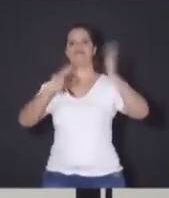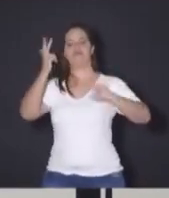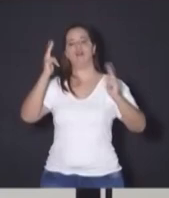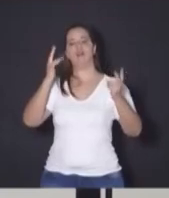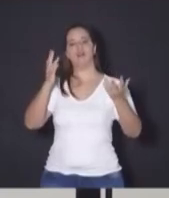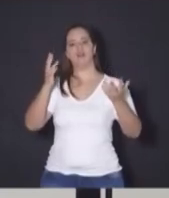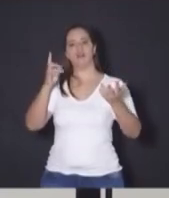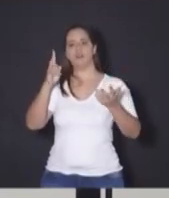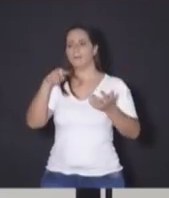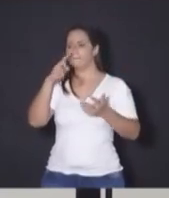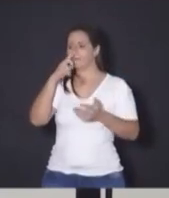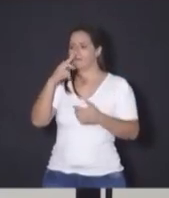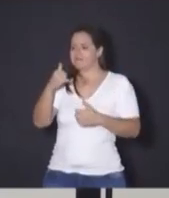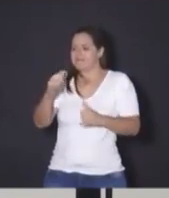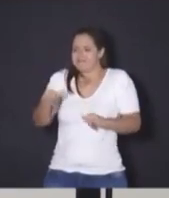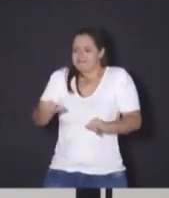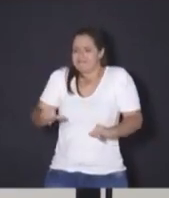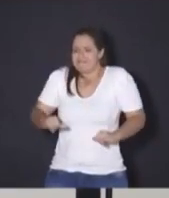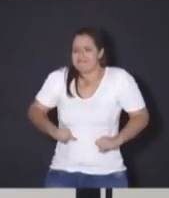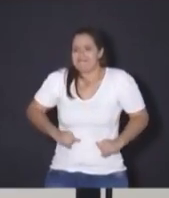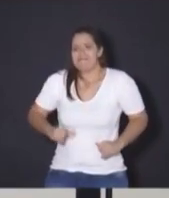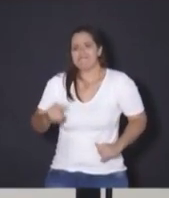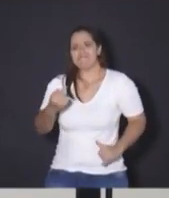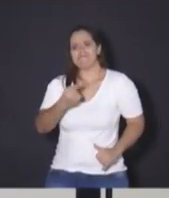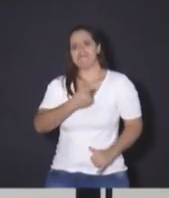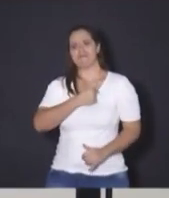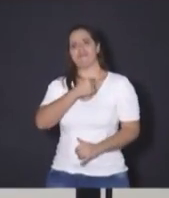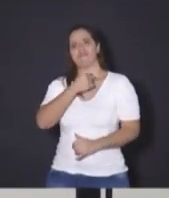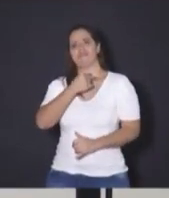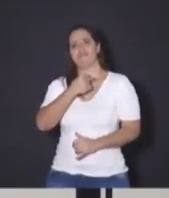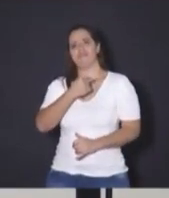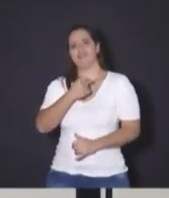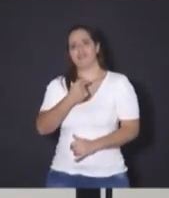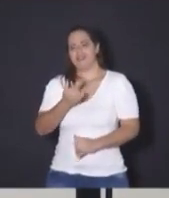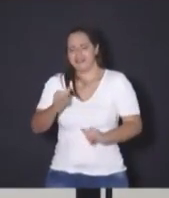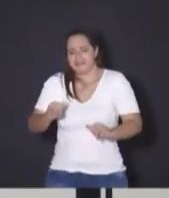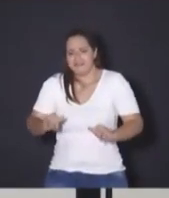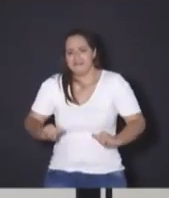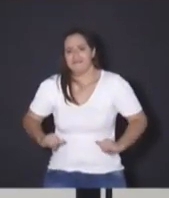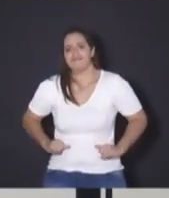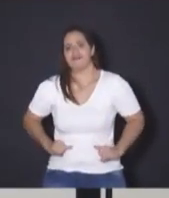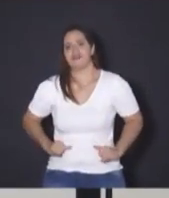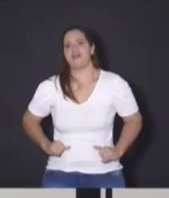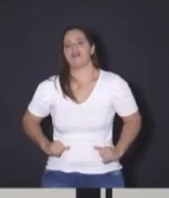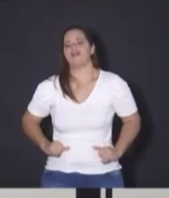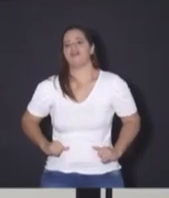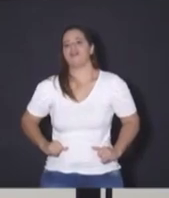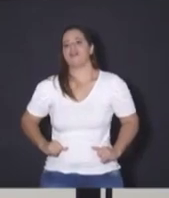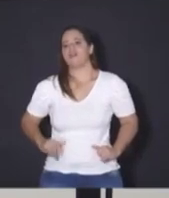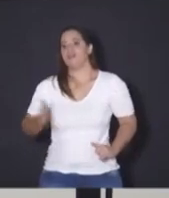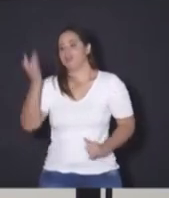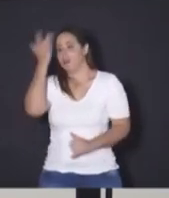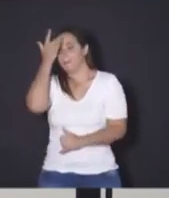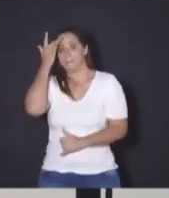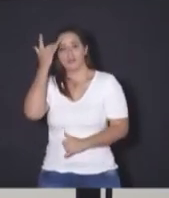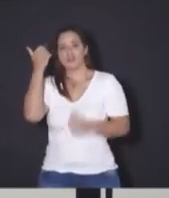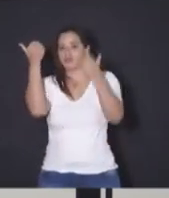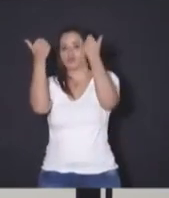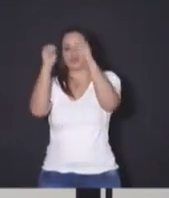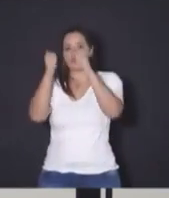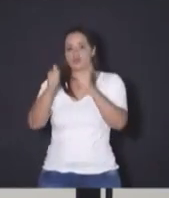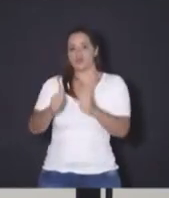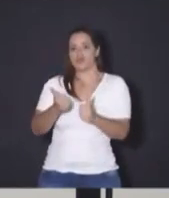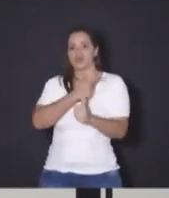dizer, isso está ferindo a gente. Isso fere. Quem não tem candomblé